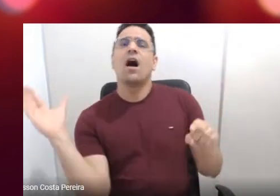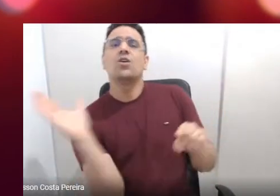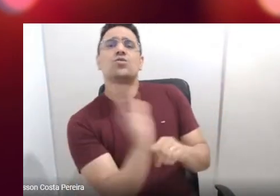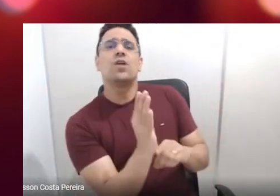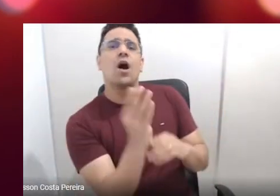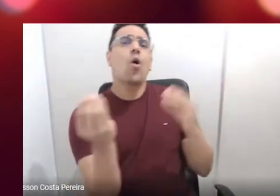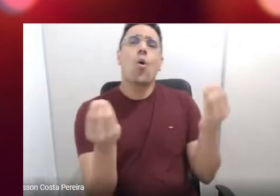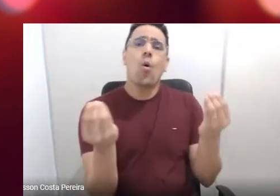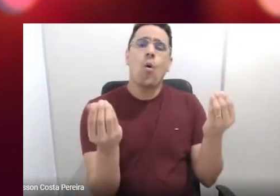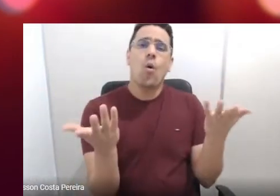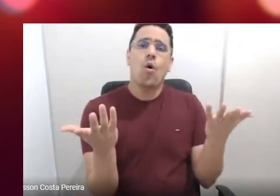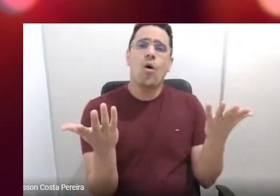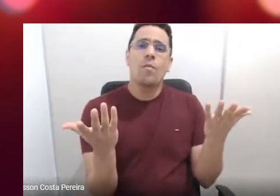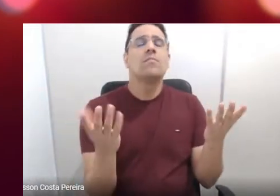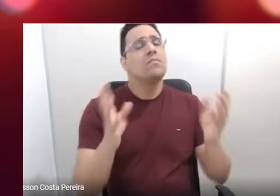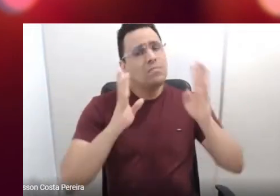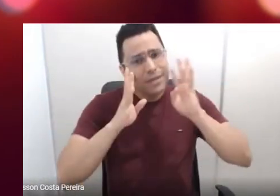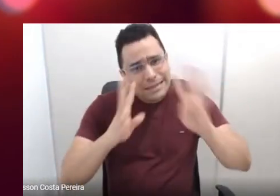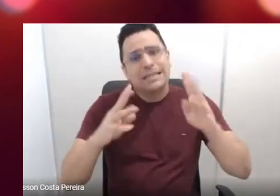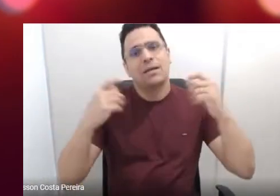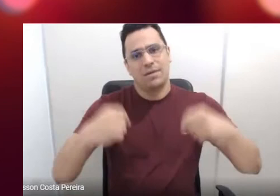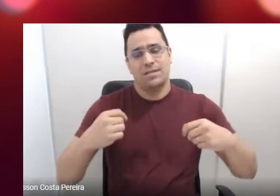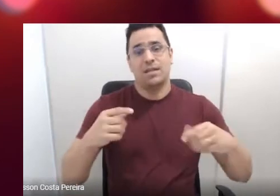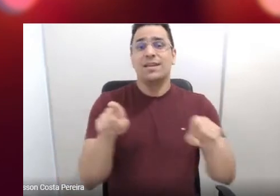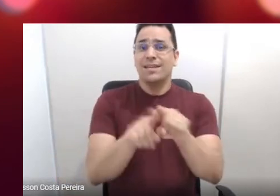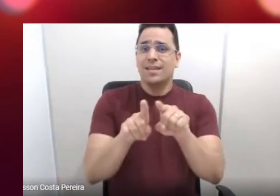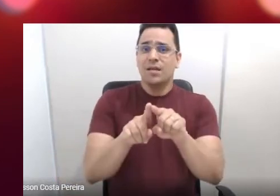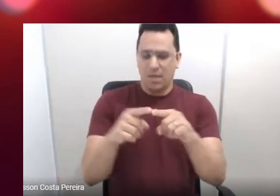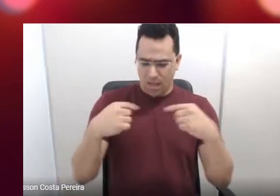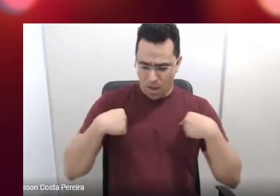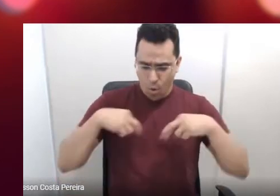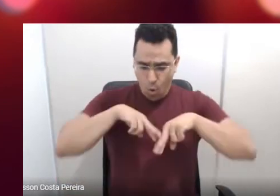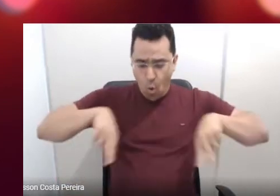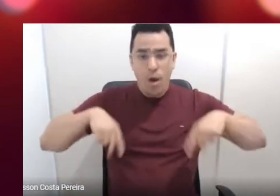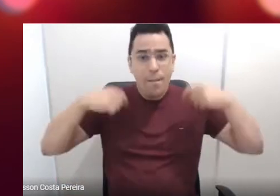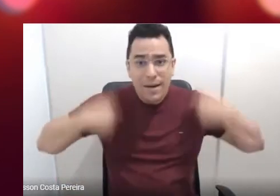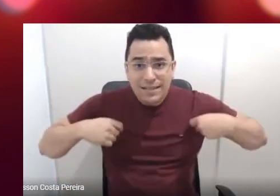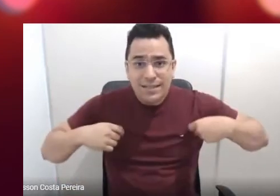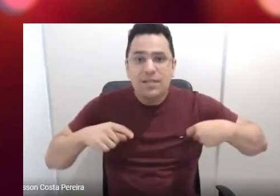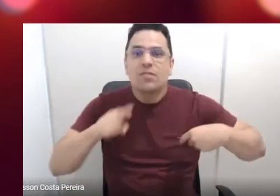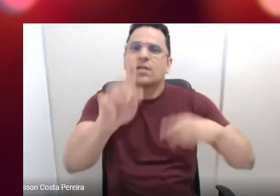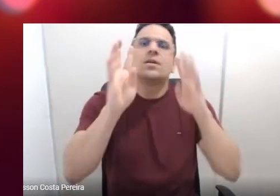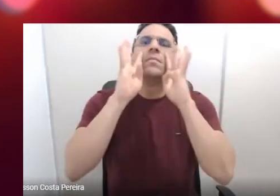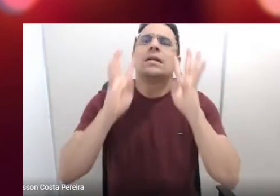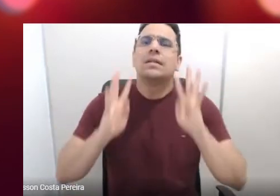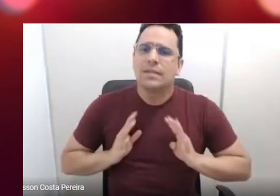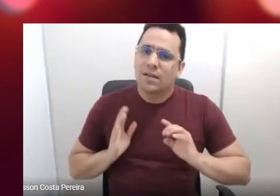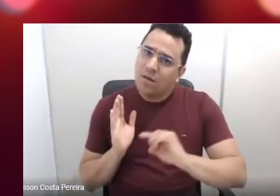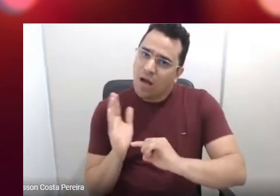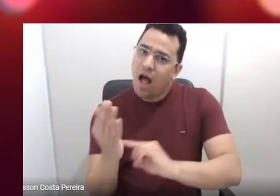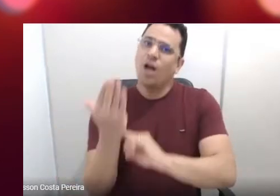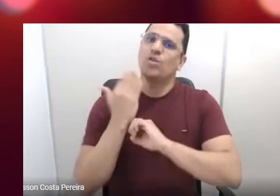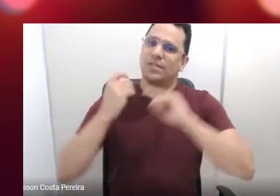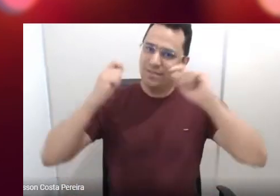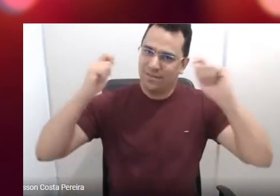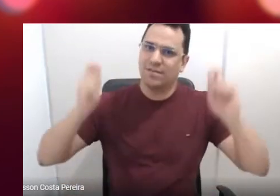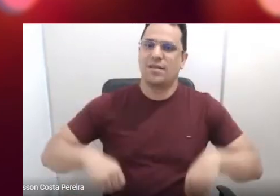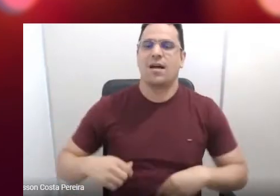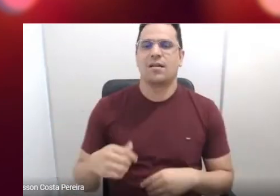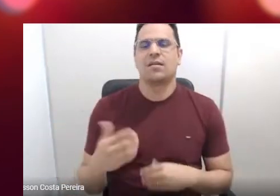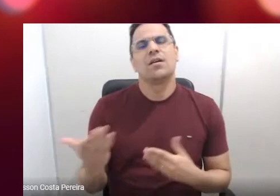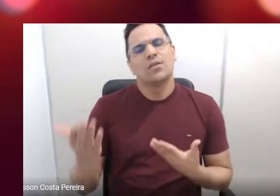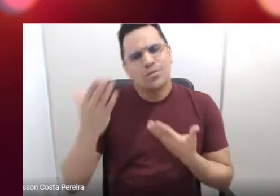né? Então, porque ninguém vai ajudar sem saber o que você precisa, né? Então, eu só